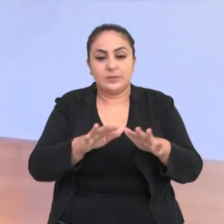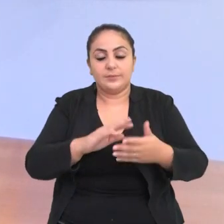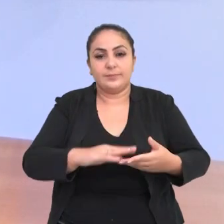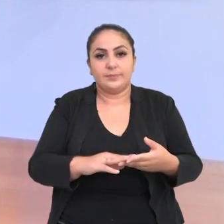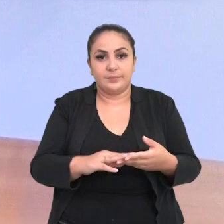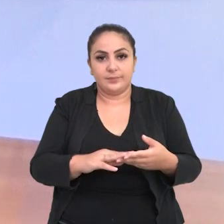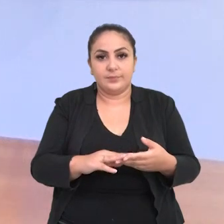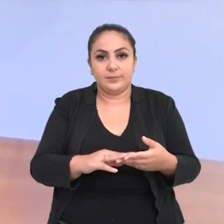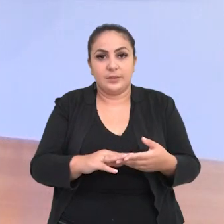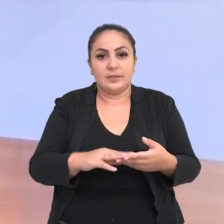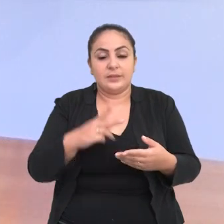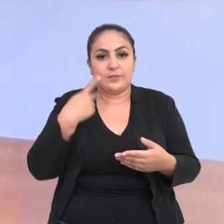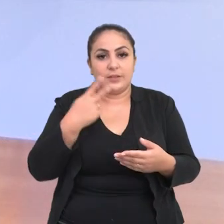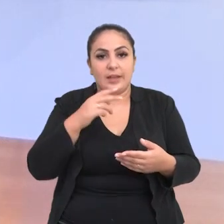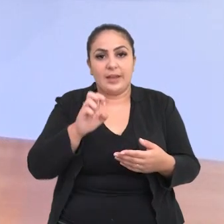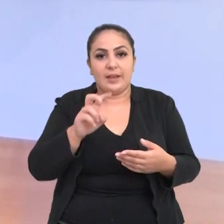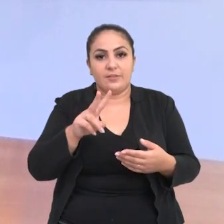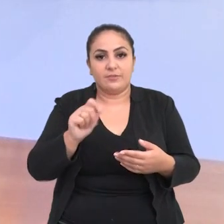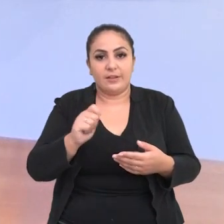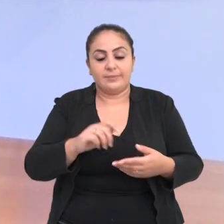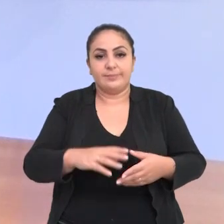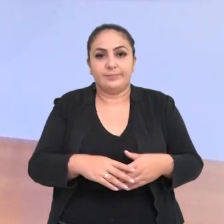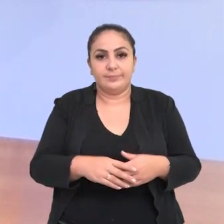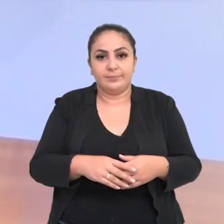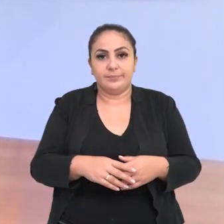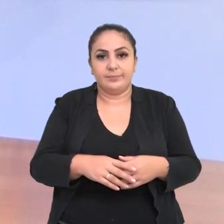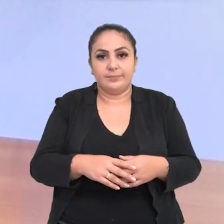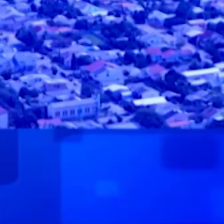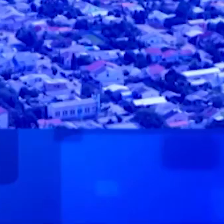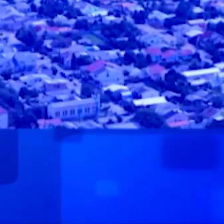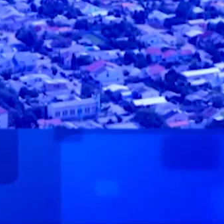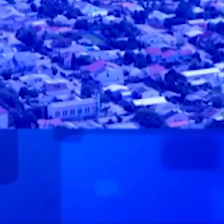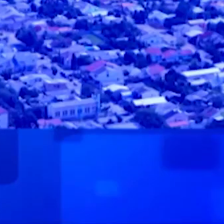plenária do grande expediente da vereadora Eva Lorenzato.